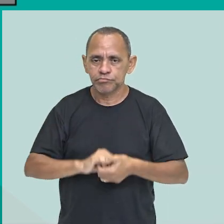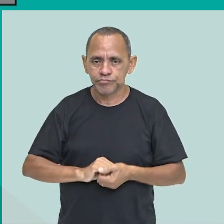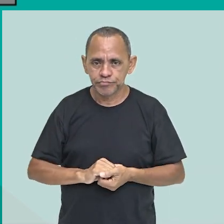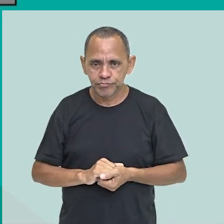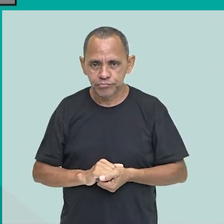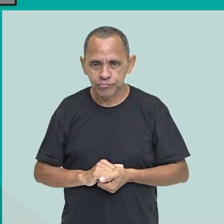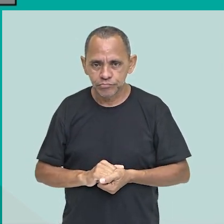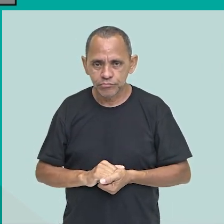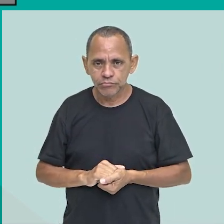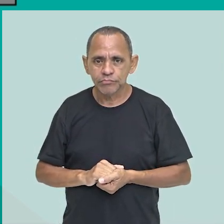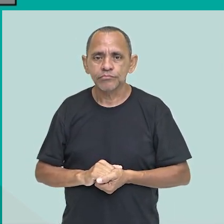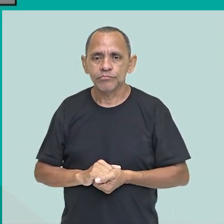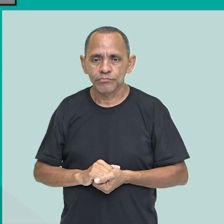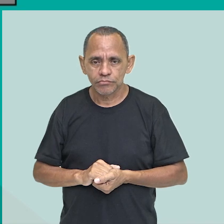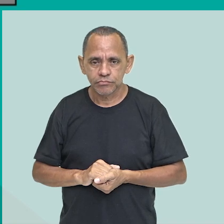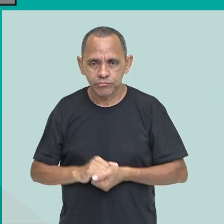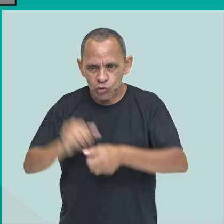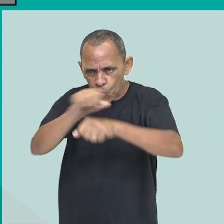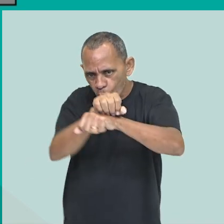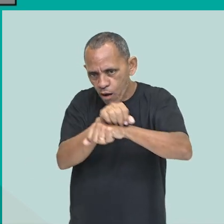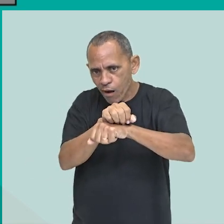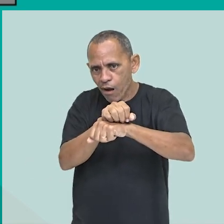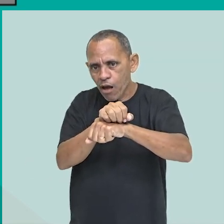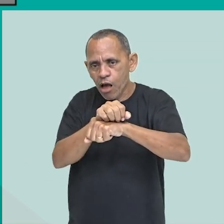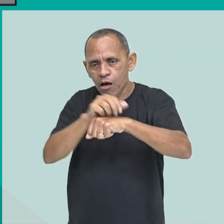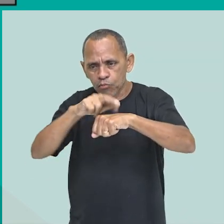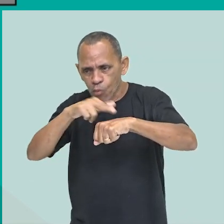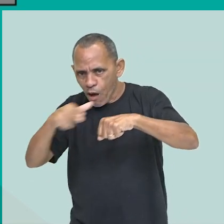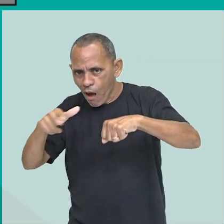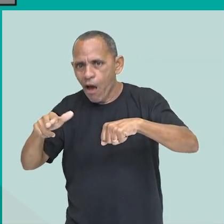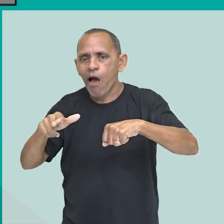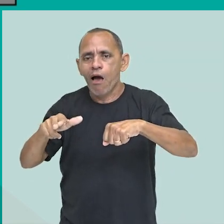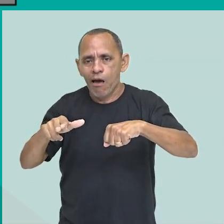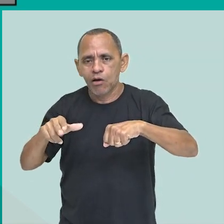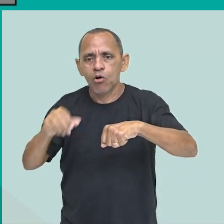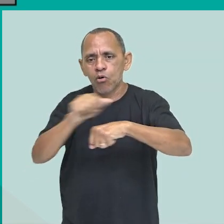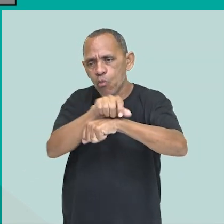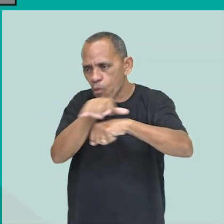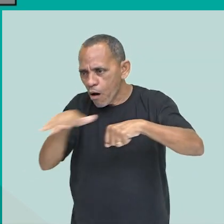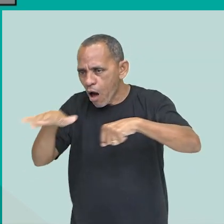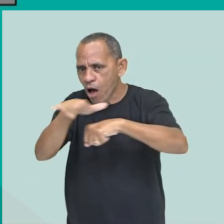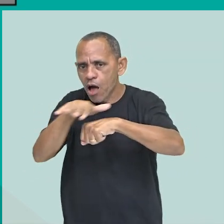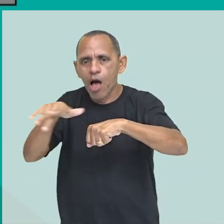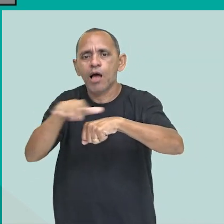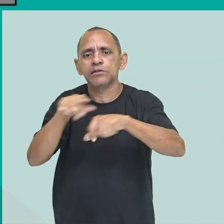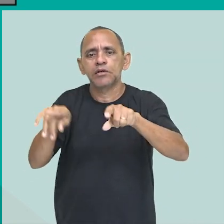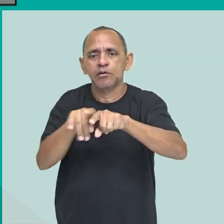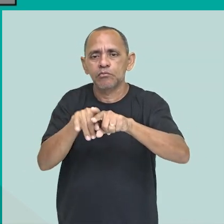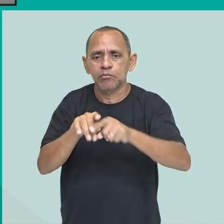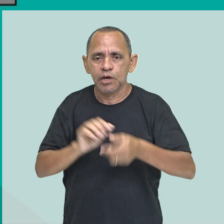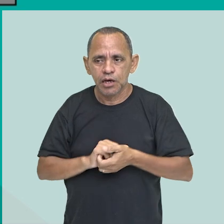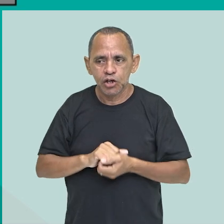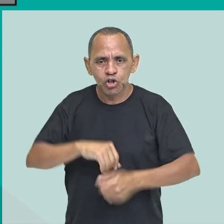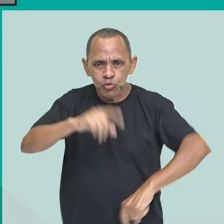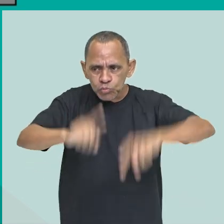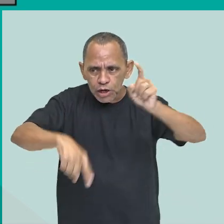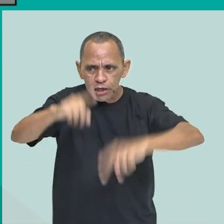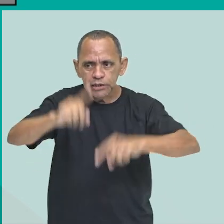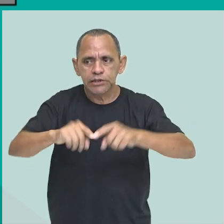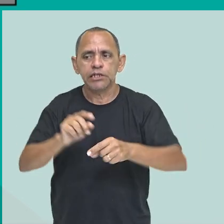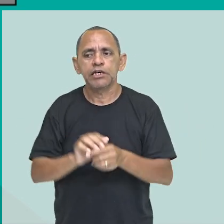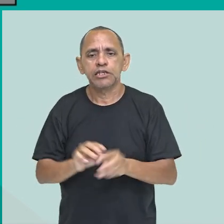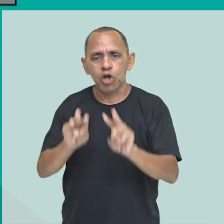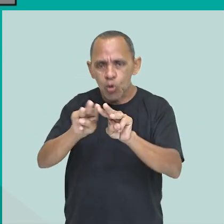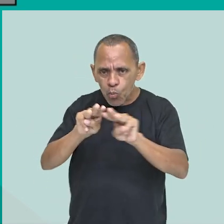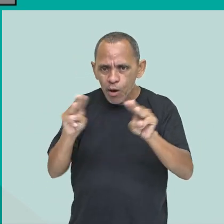térmica ou radiação, como você percebe aí, por meio das ondas eletromagnéticas ou ondas